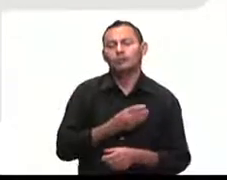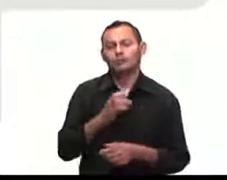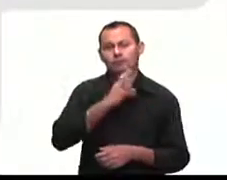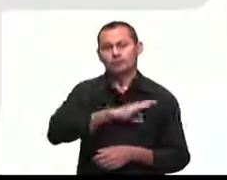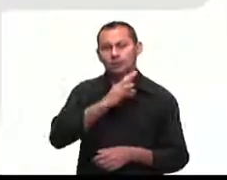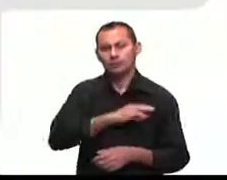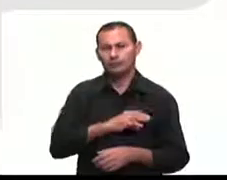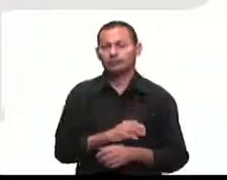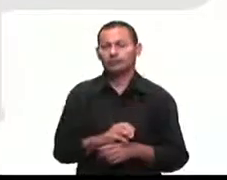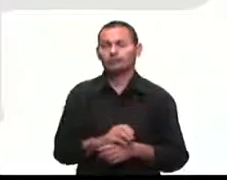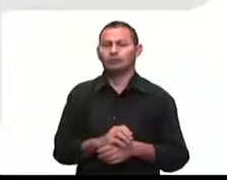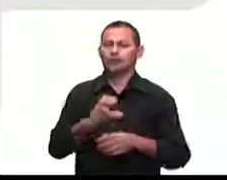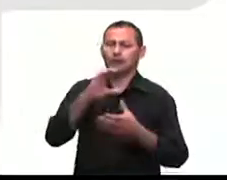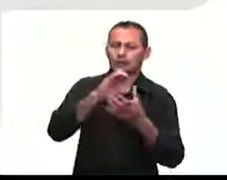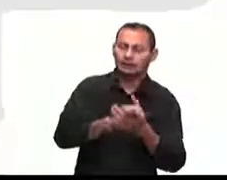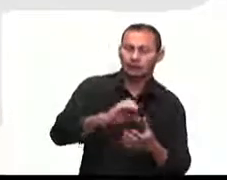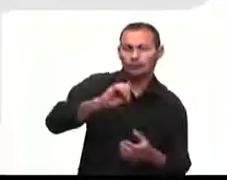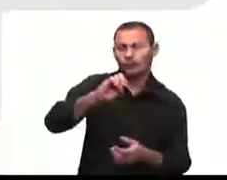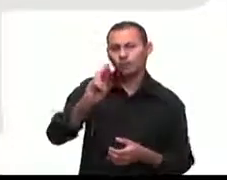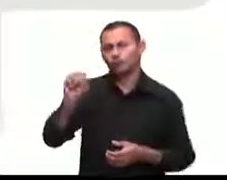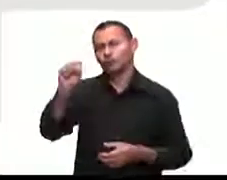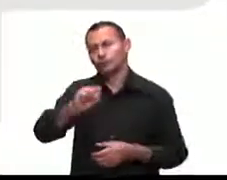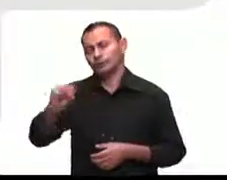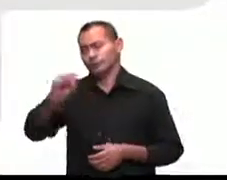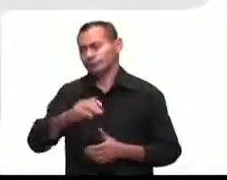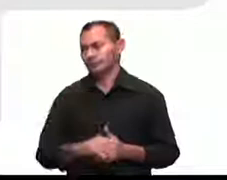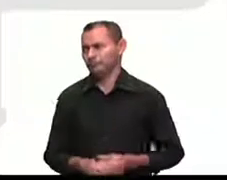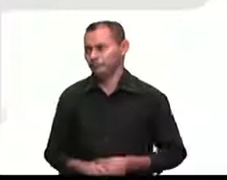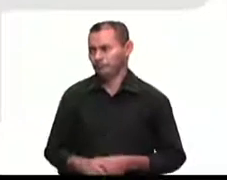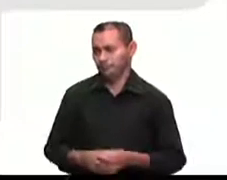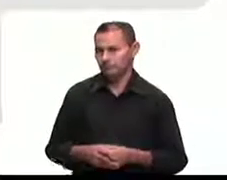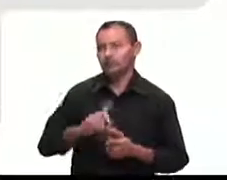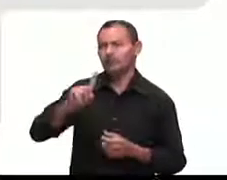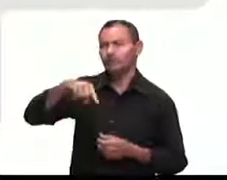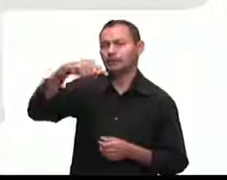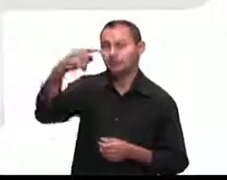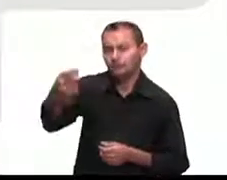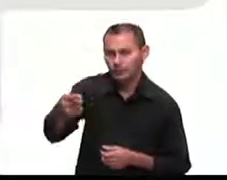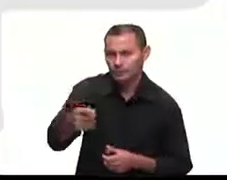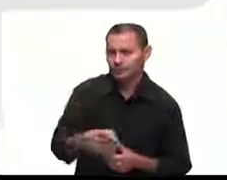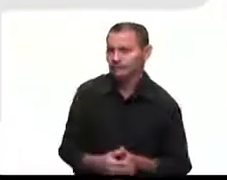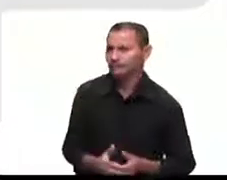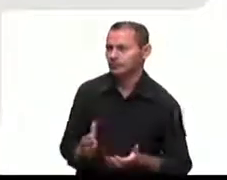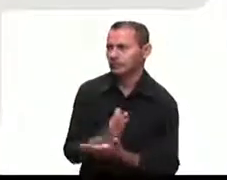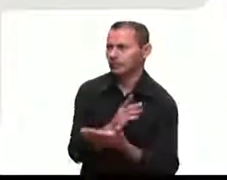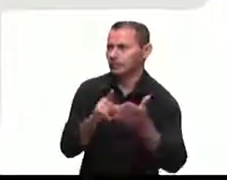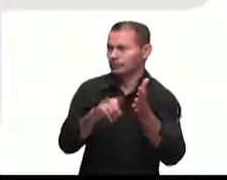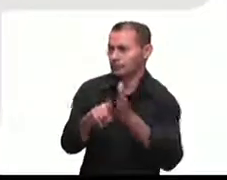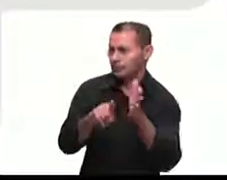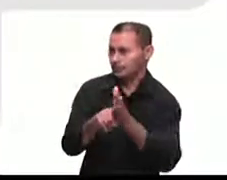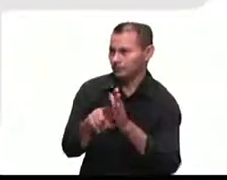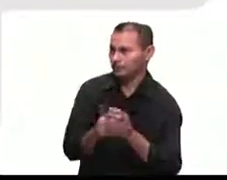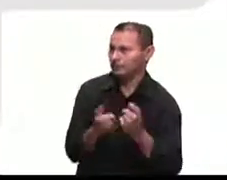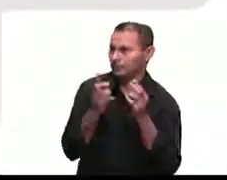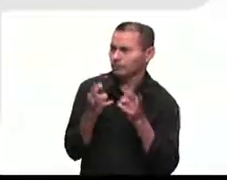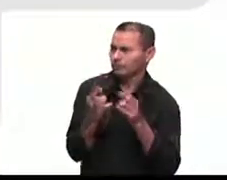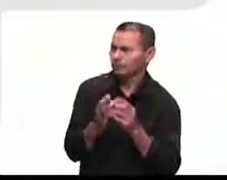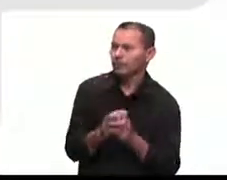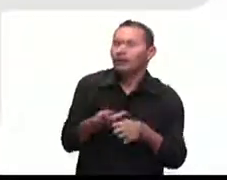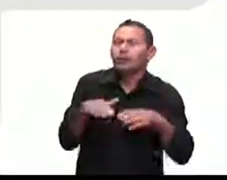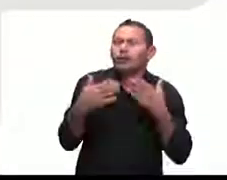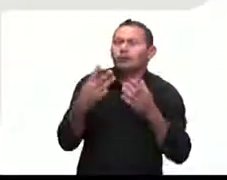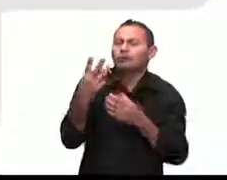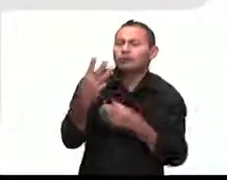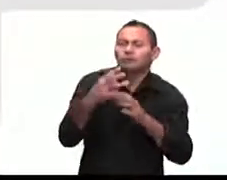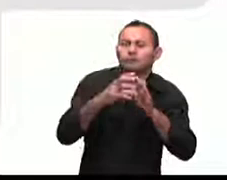renda, estado civil. E aí, depois, né, então, algumas perguntas como: qual dos